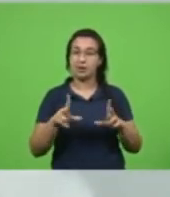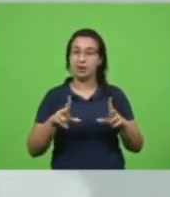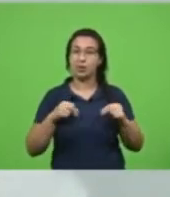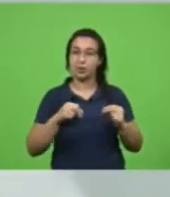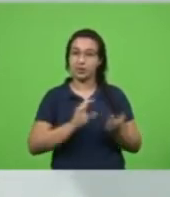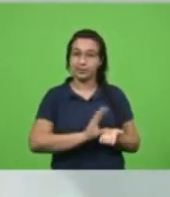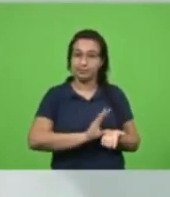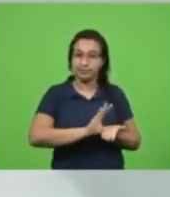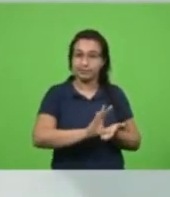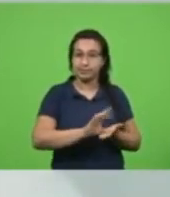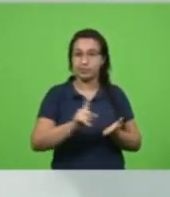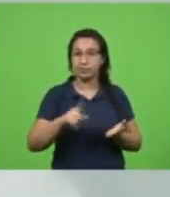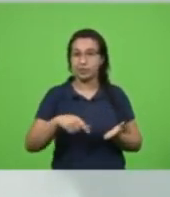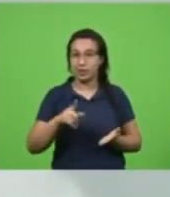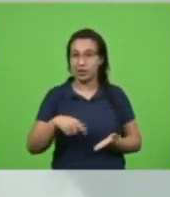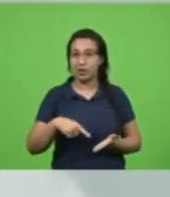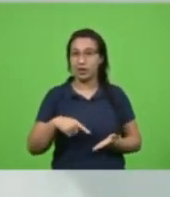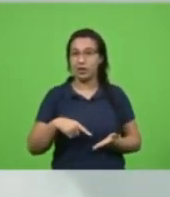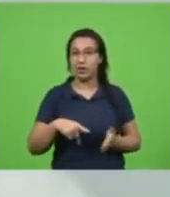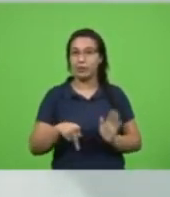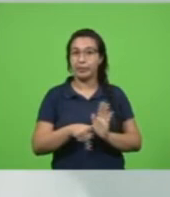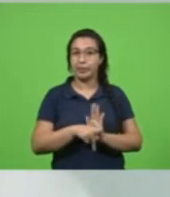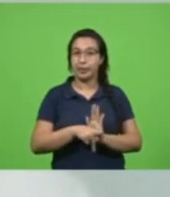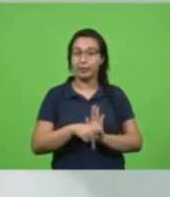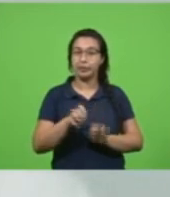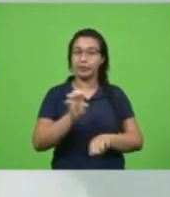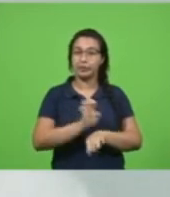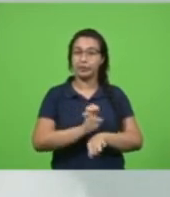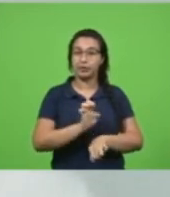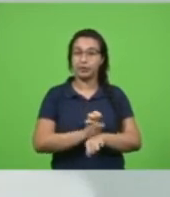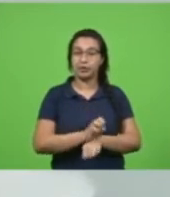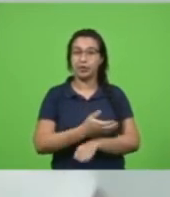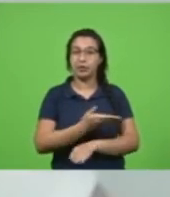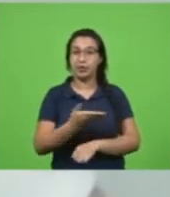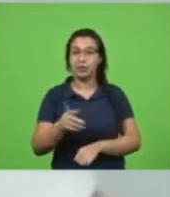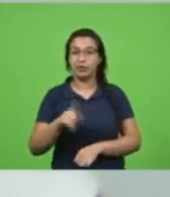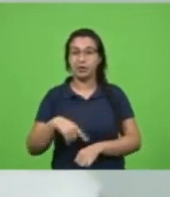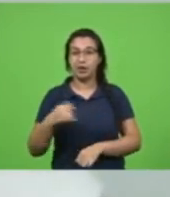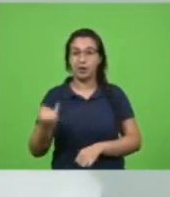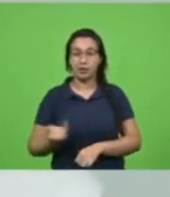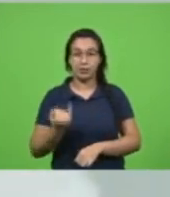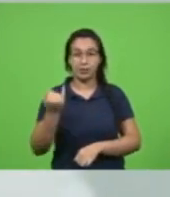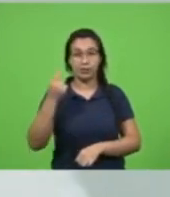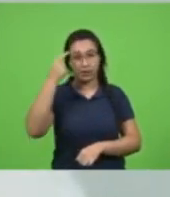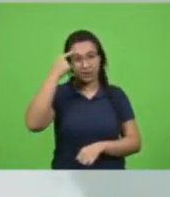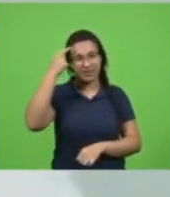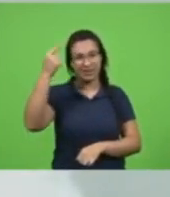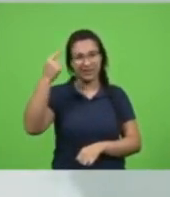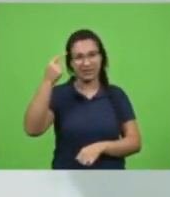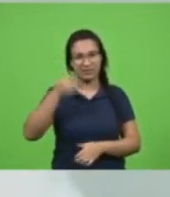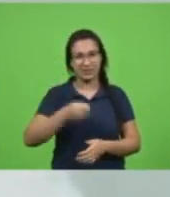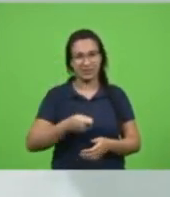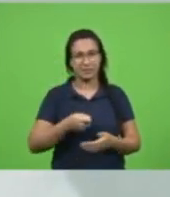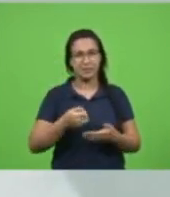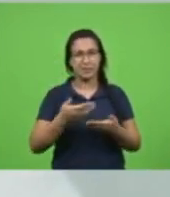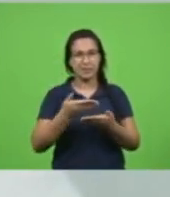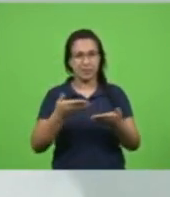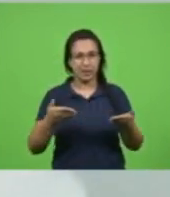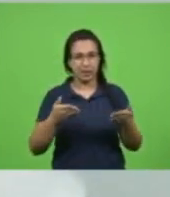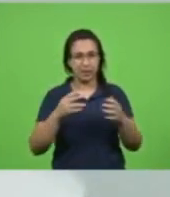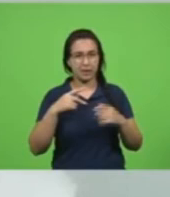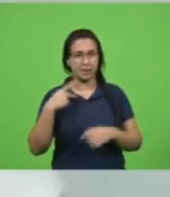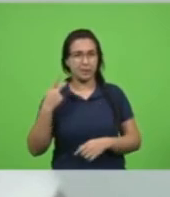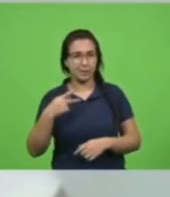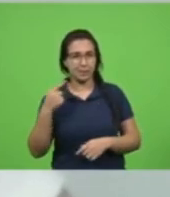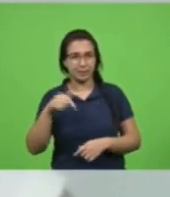recursos próprios do Estado os quais é importante lembrar receberão reforço do próprio Parlamento